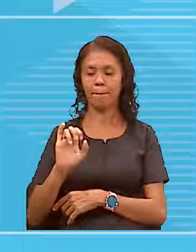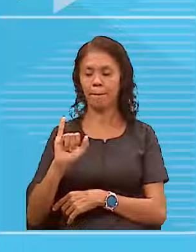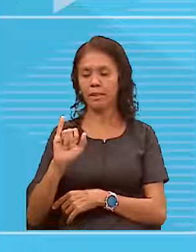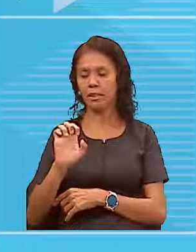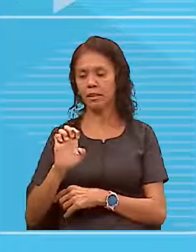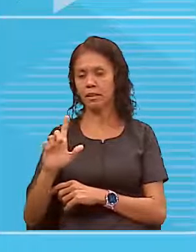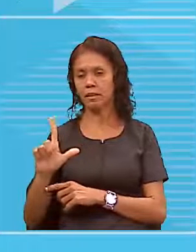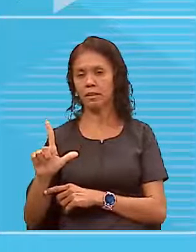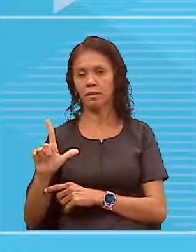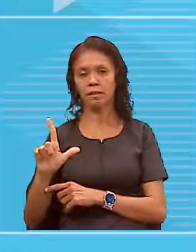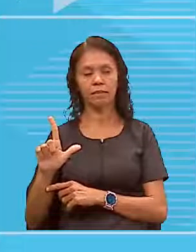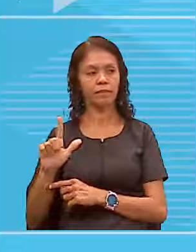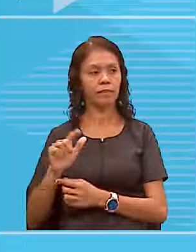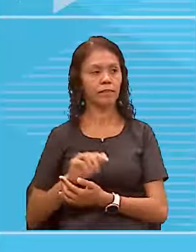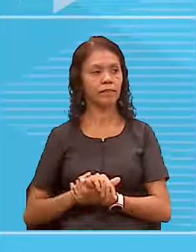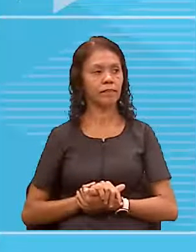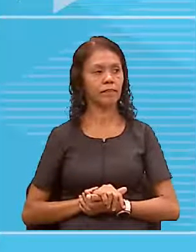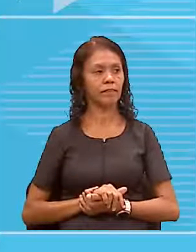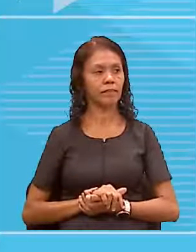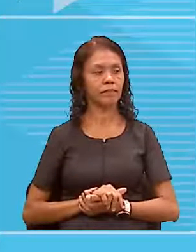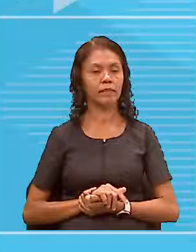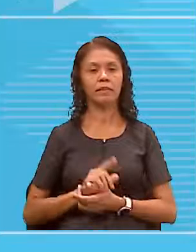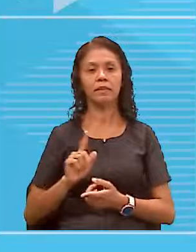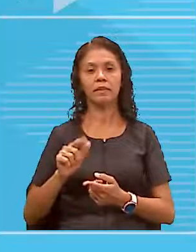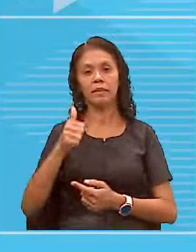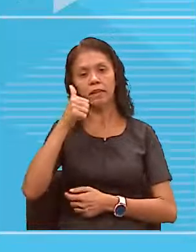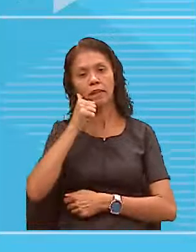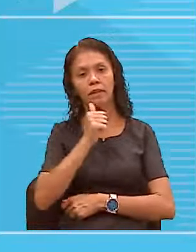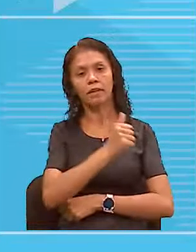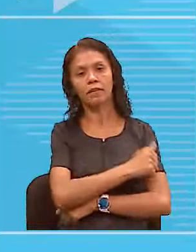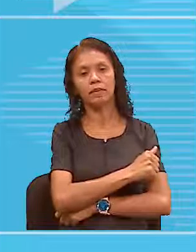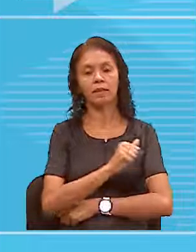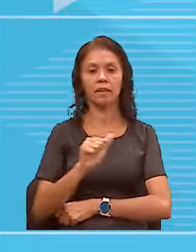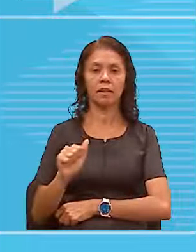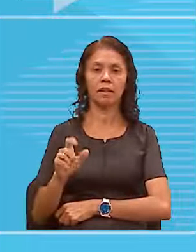Gabriel. E nós temos aí a Adriana.